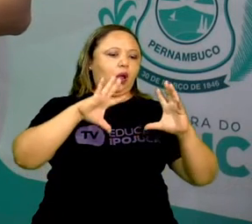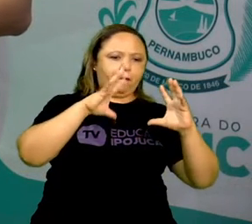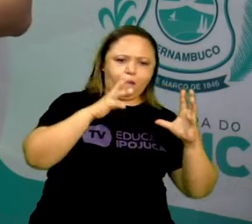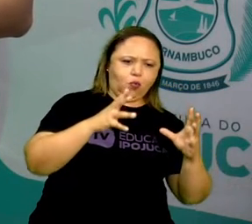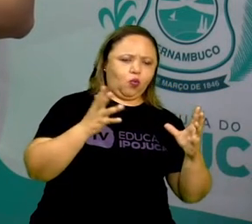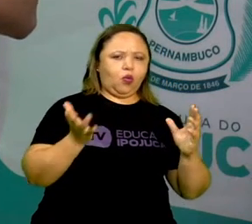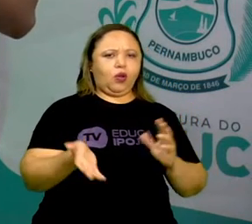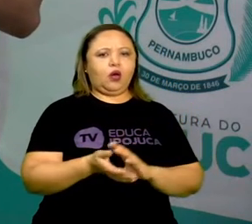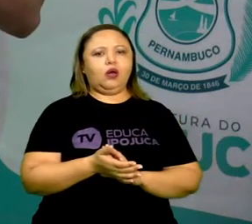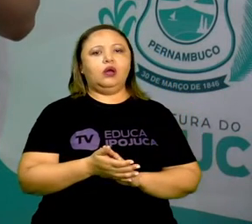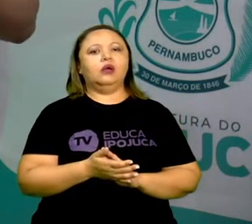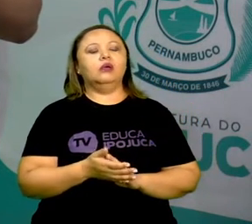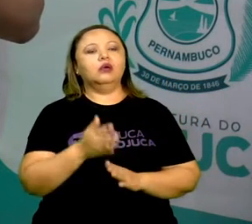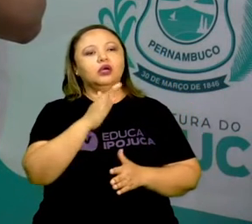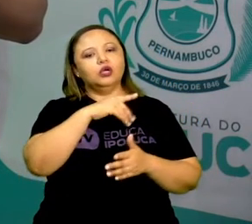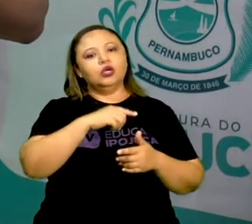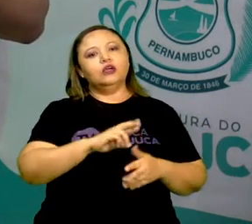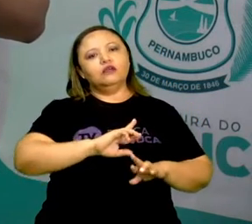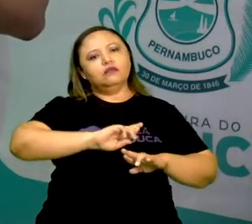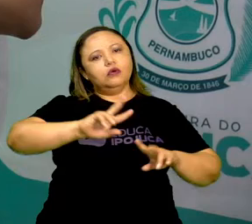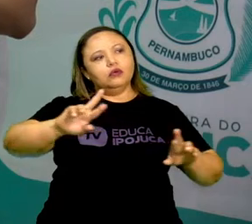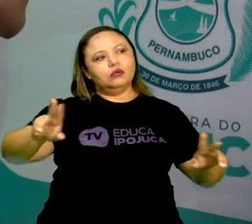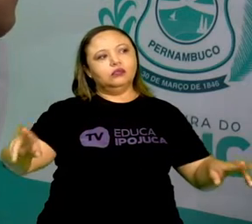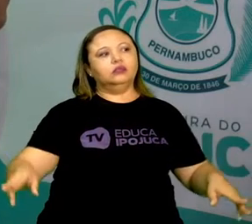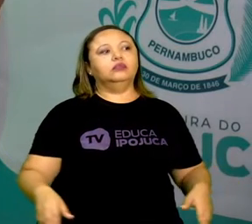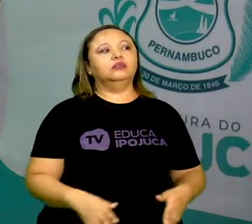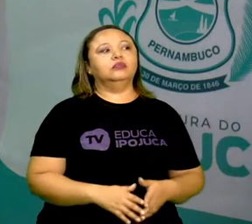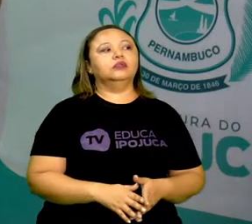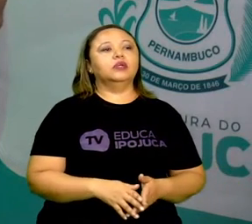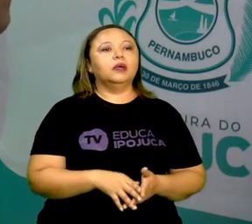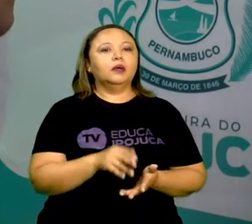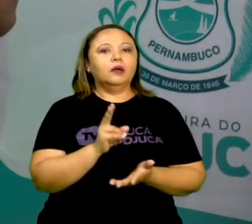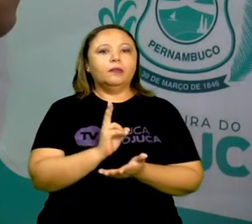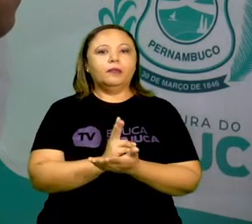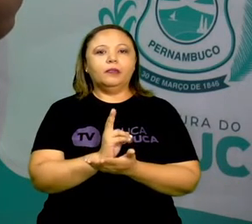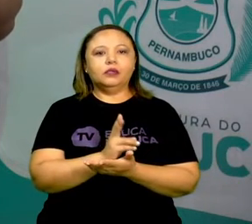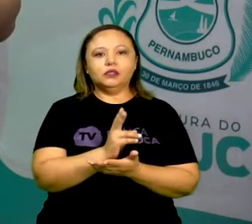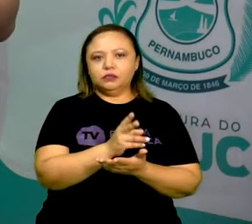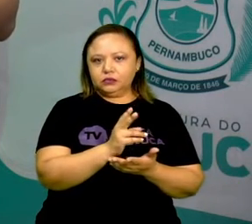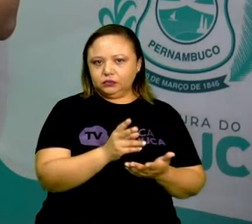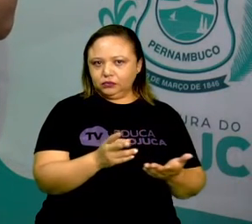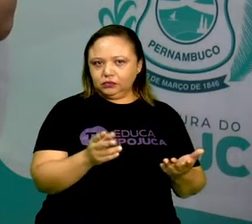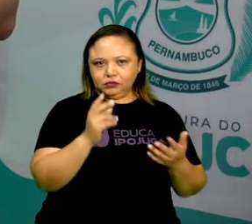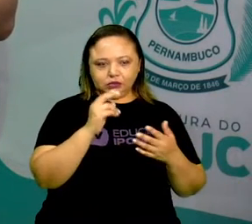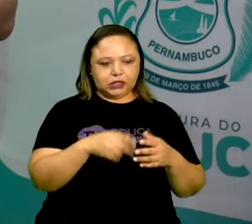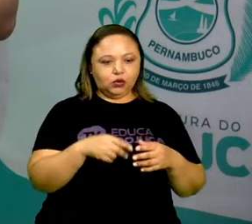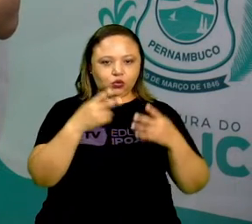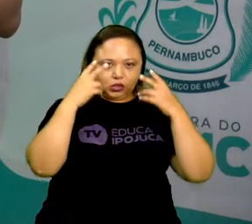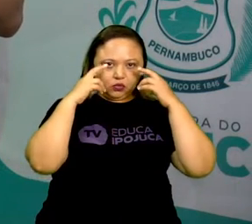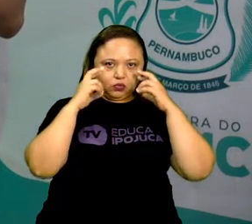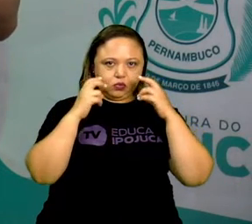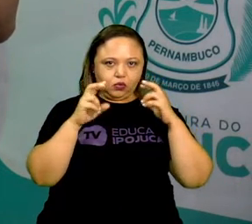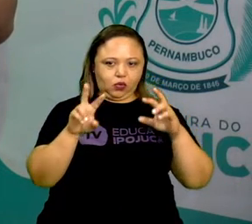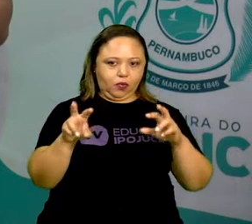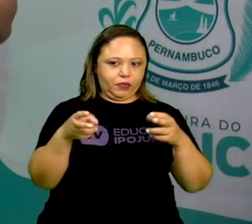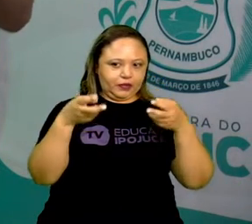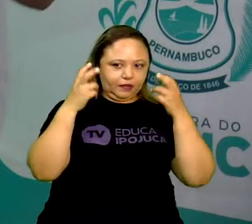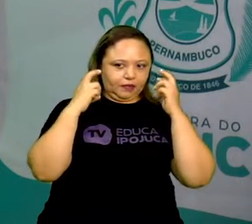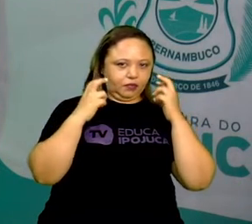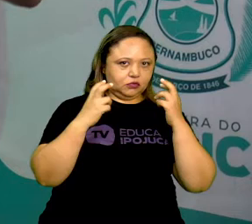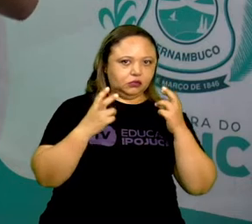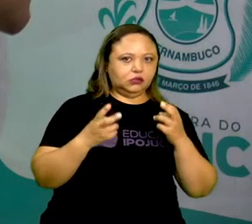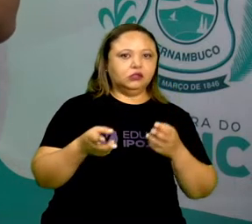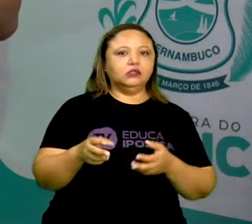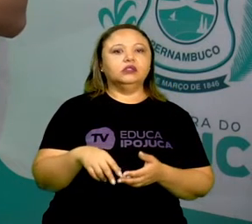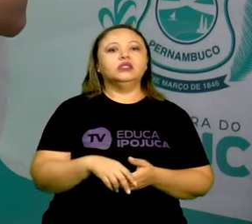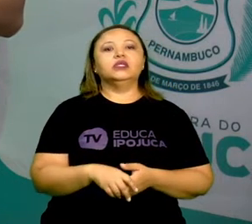mágico, entre outros. Percebemos também que o modelo de planificação, que é o modelo de